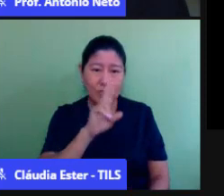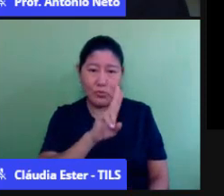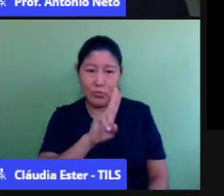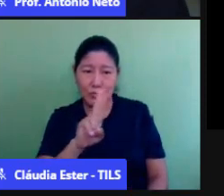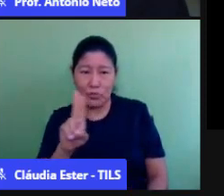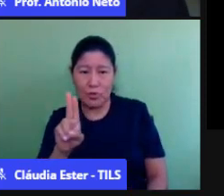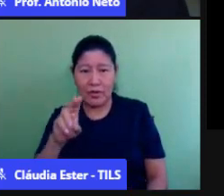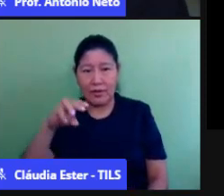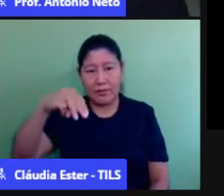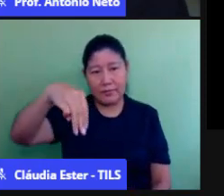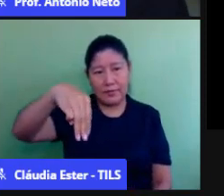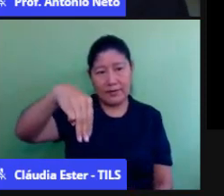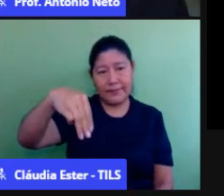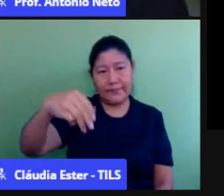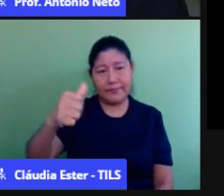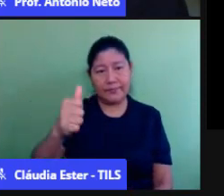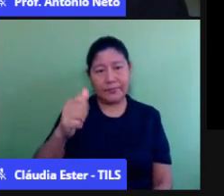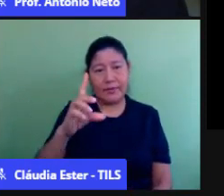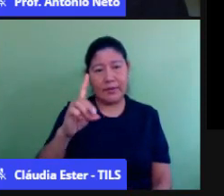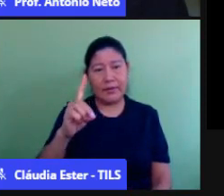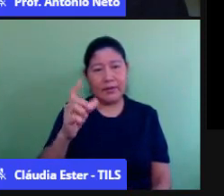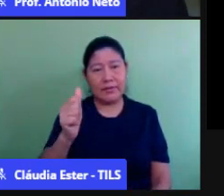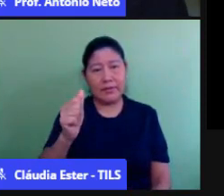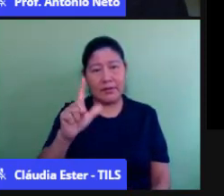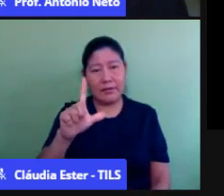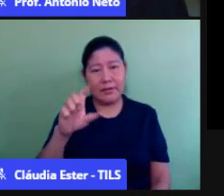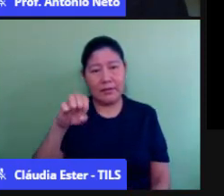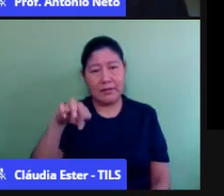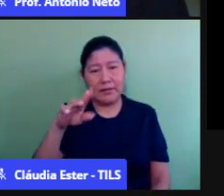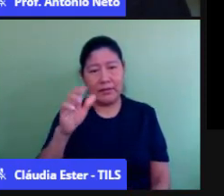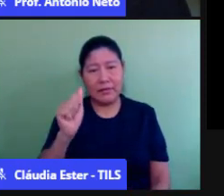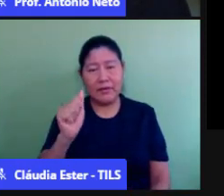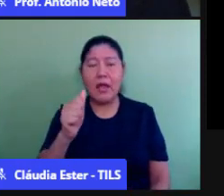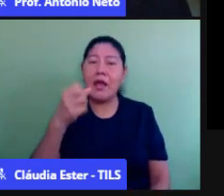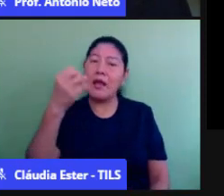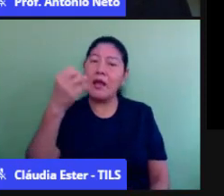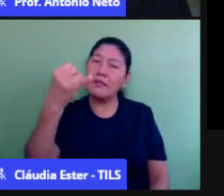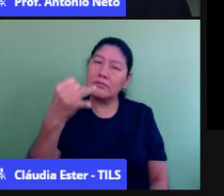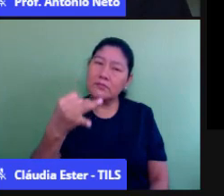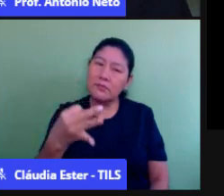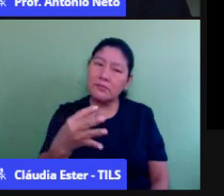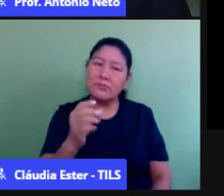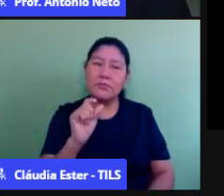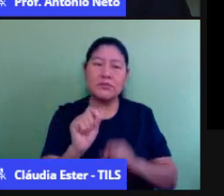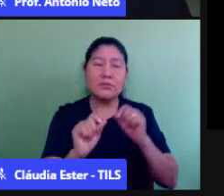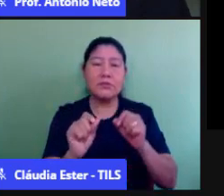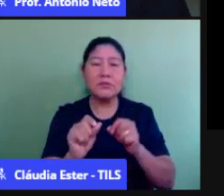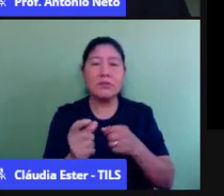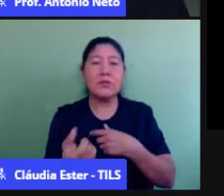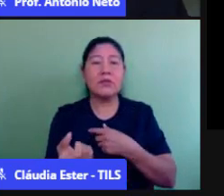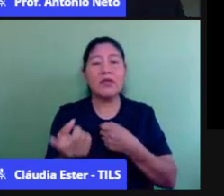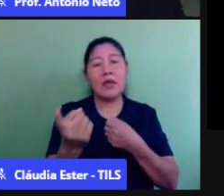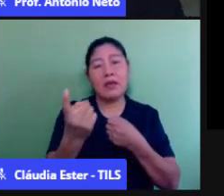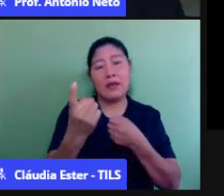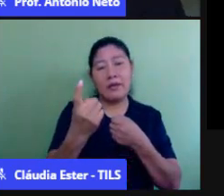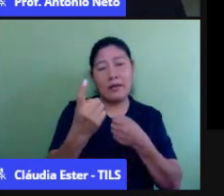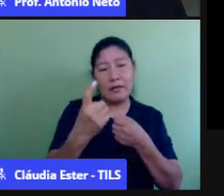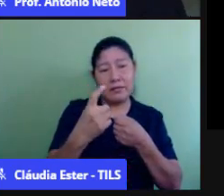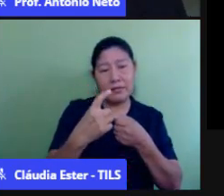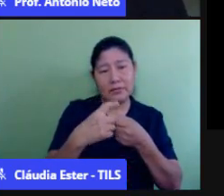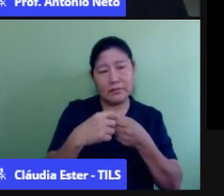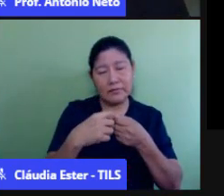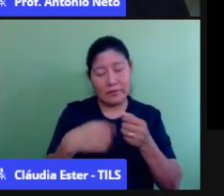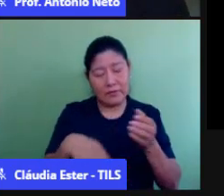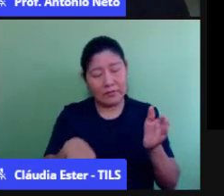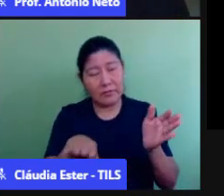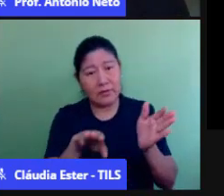Histórico e Geográfico do Mato Grosso do Sul. Então, ela fala dessa vinda, né, da ferrovia aí,